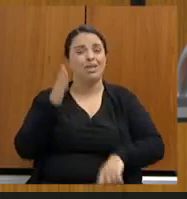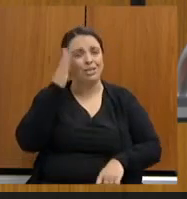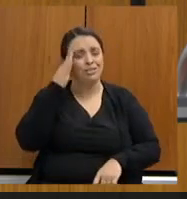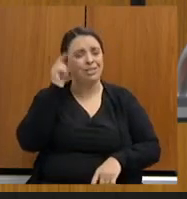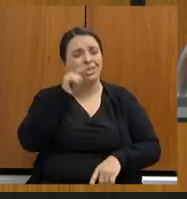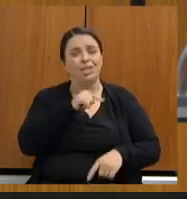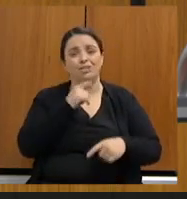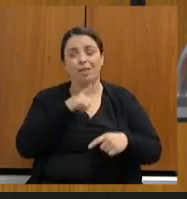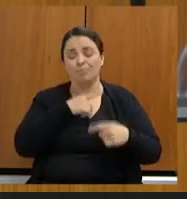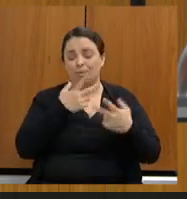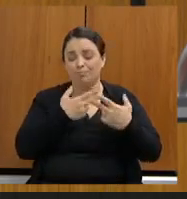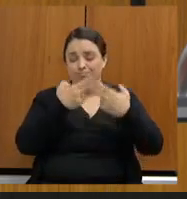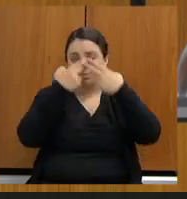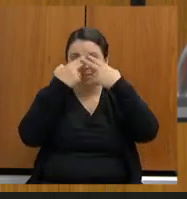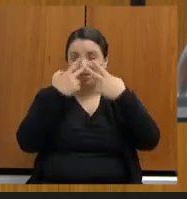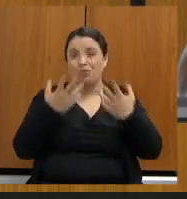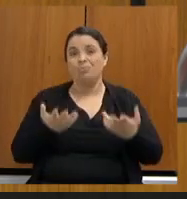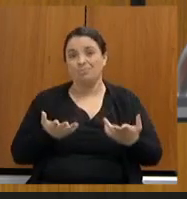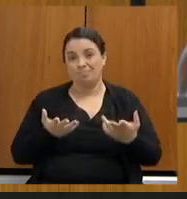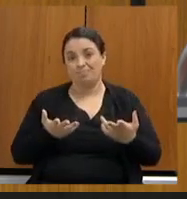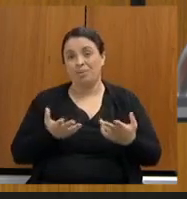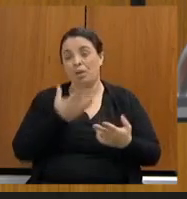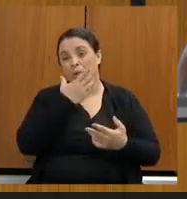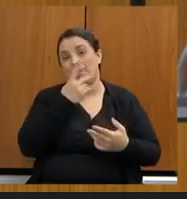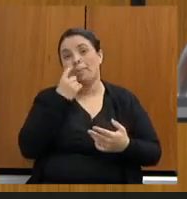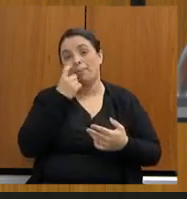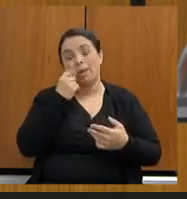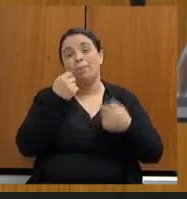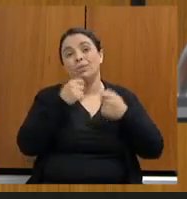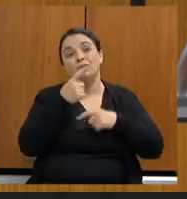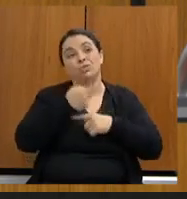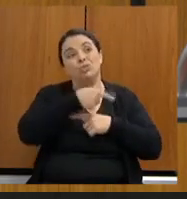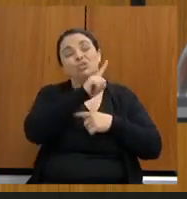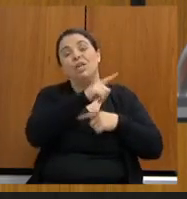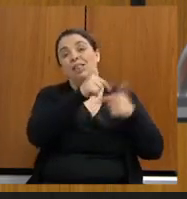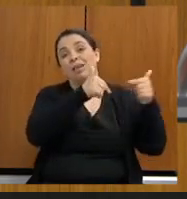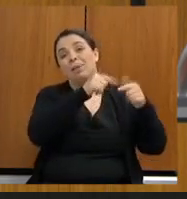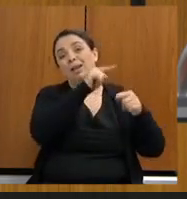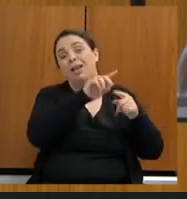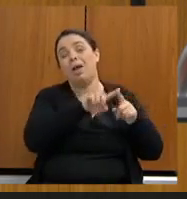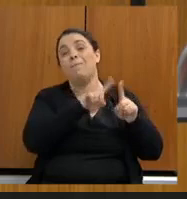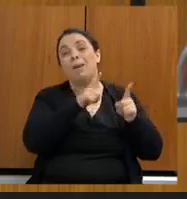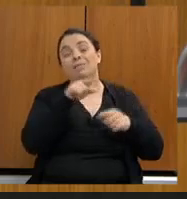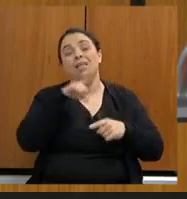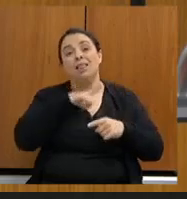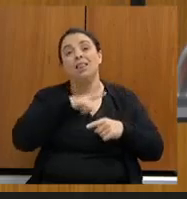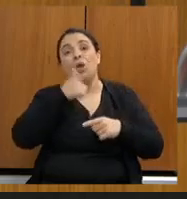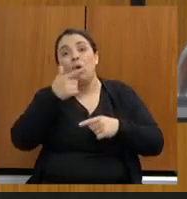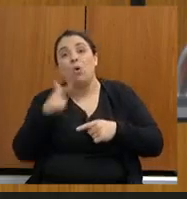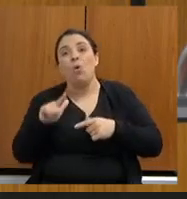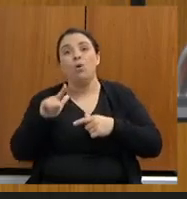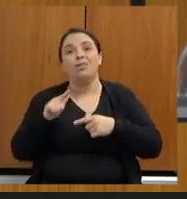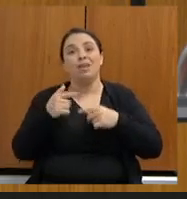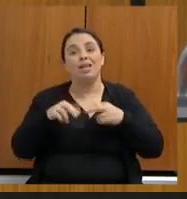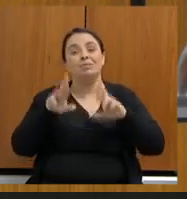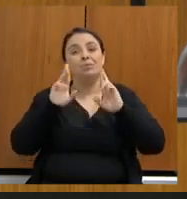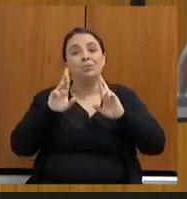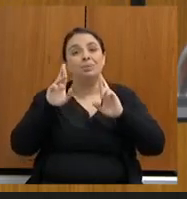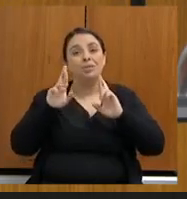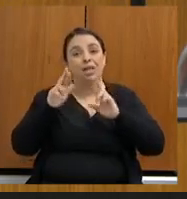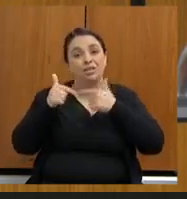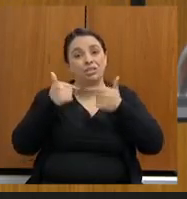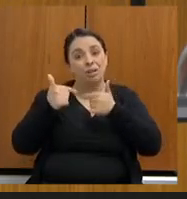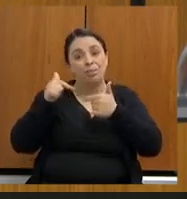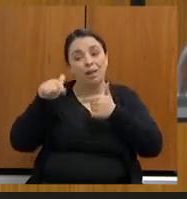acontece a ele tinha uma missão lá mas ele tem outra missão quero cinco filhos né essa atenção que eu